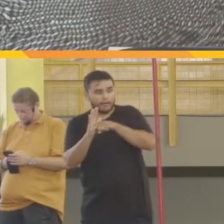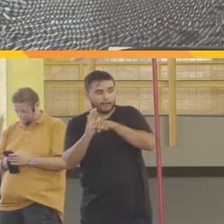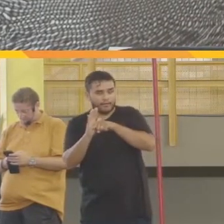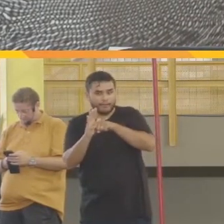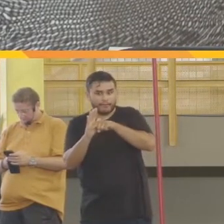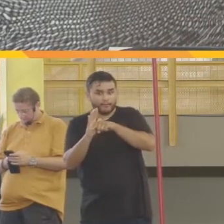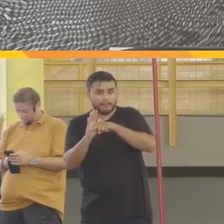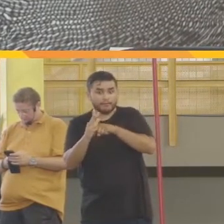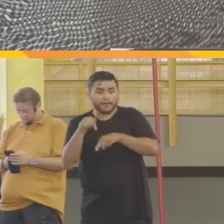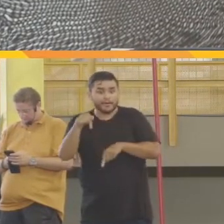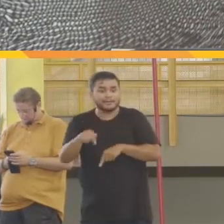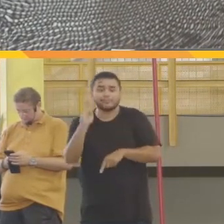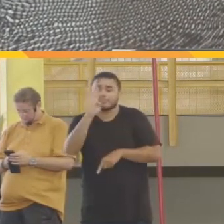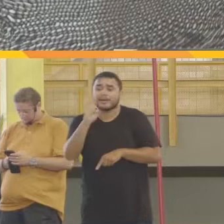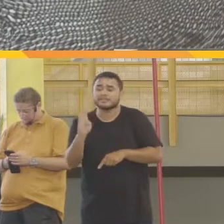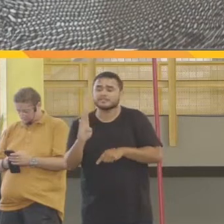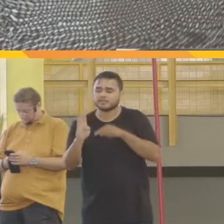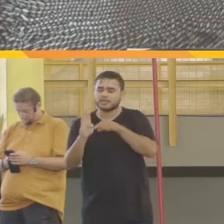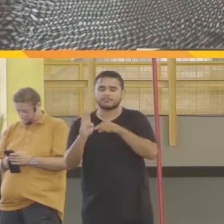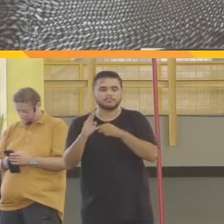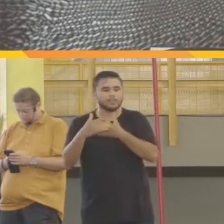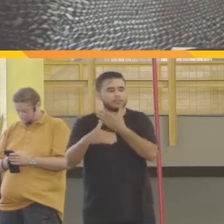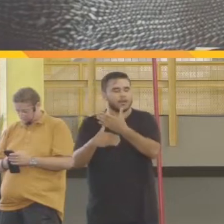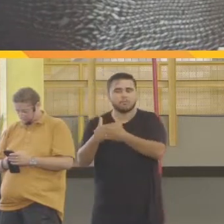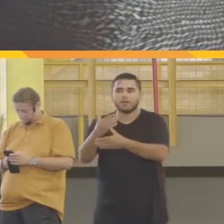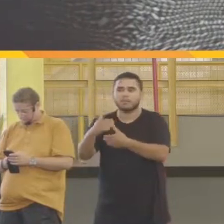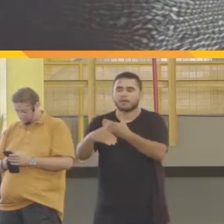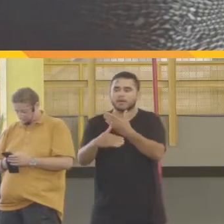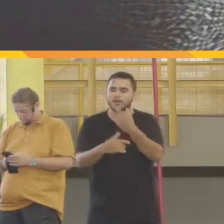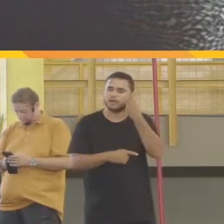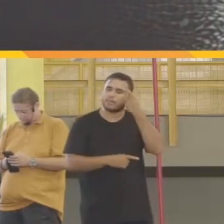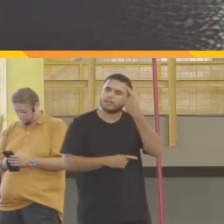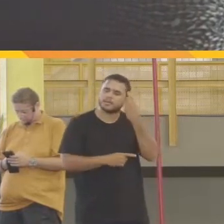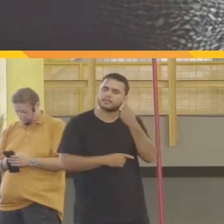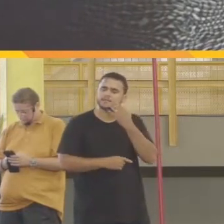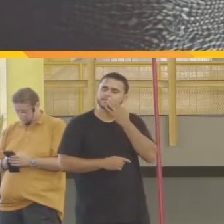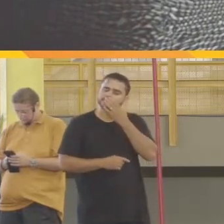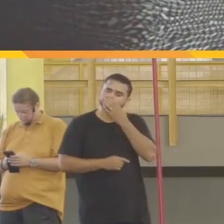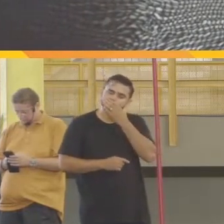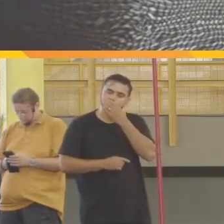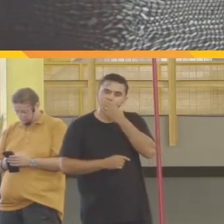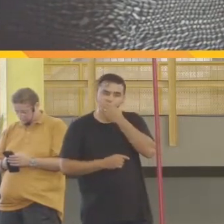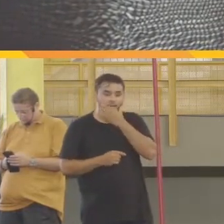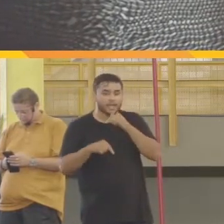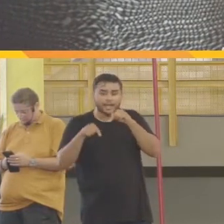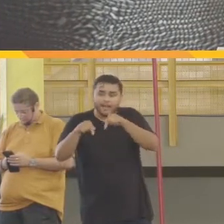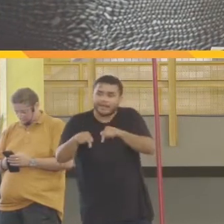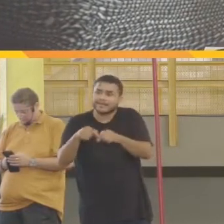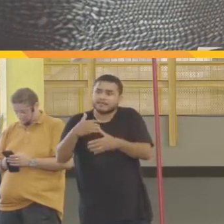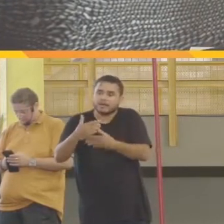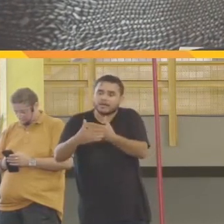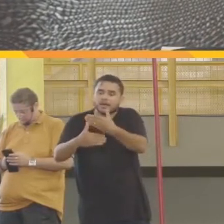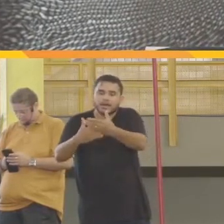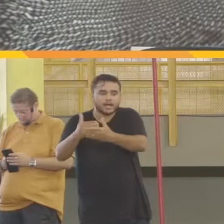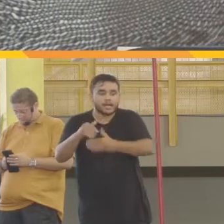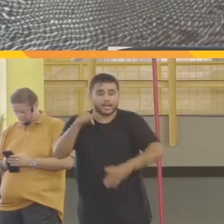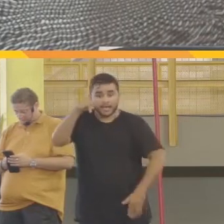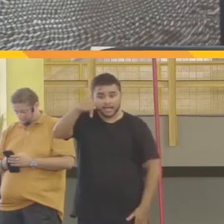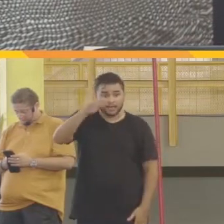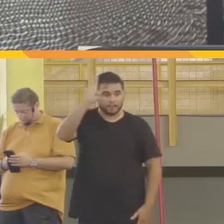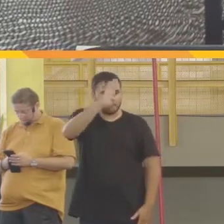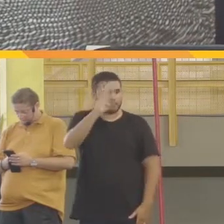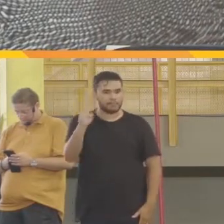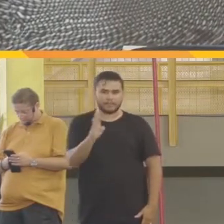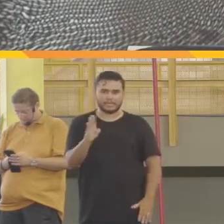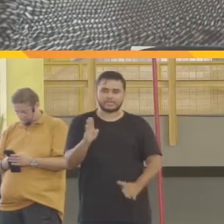uma identidade. Quando eu digo que nós estávamos em busca de uma identidade, é porque nós ainda não nos